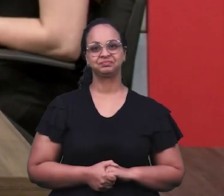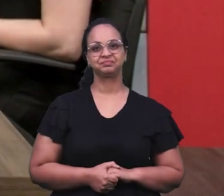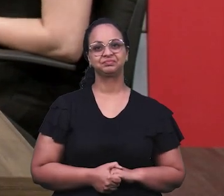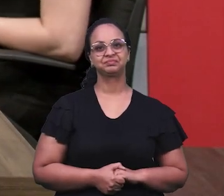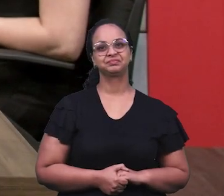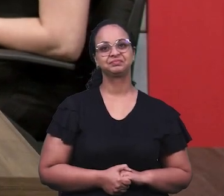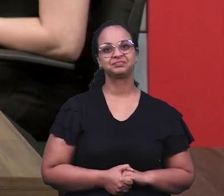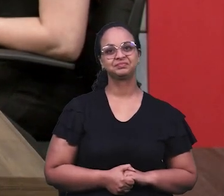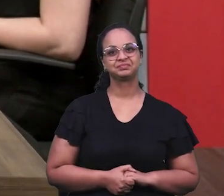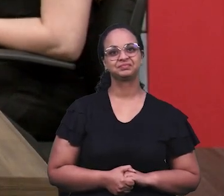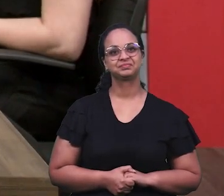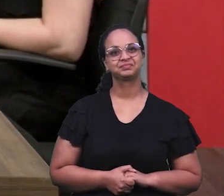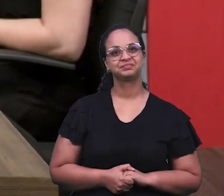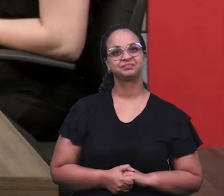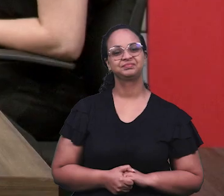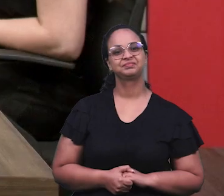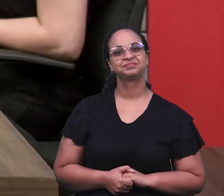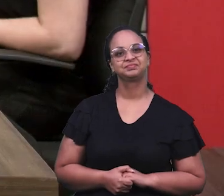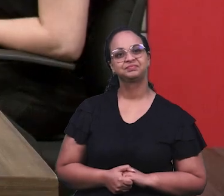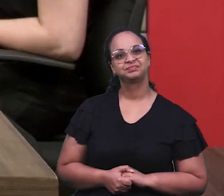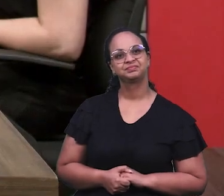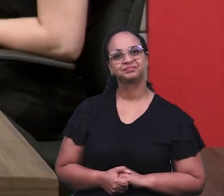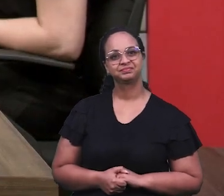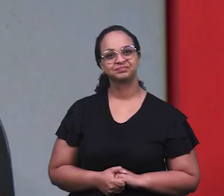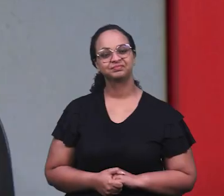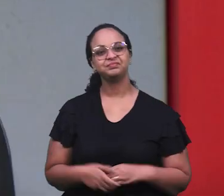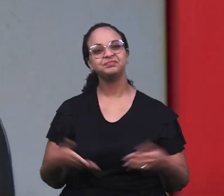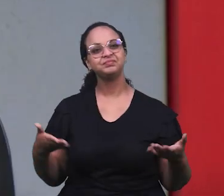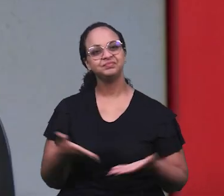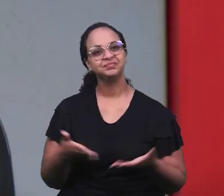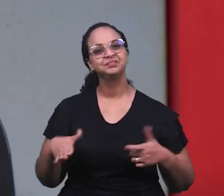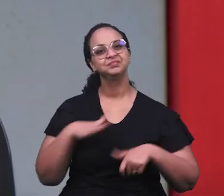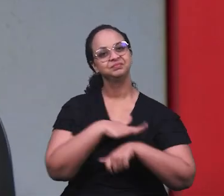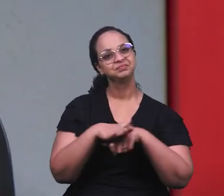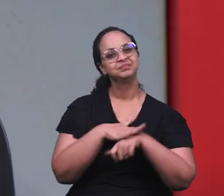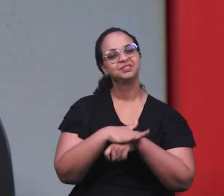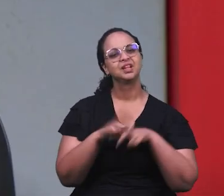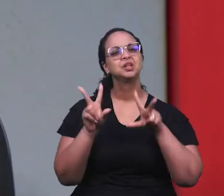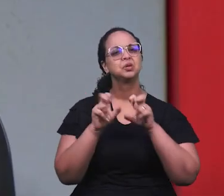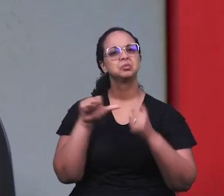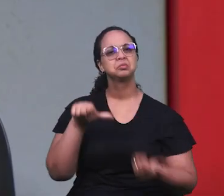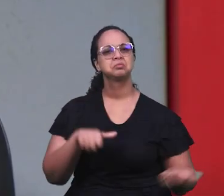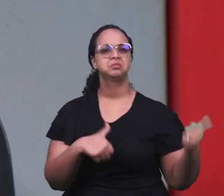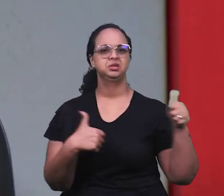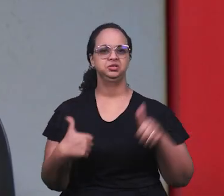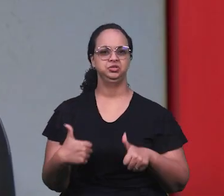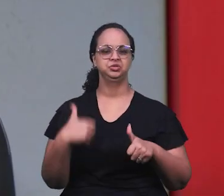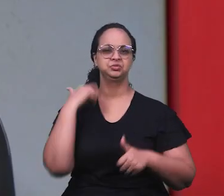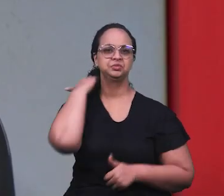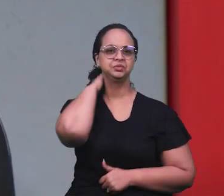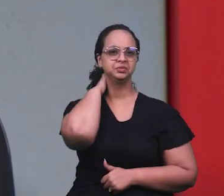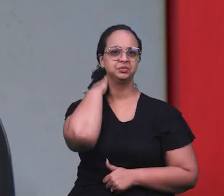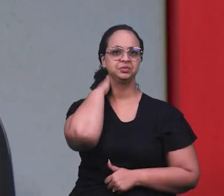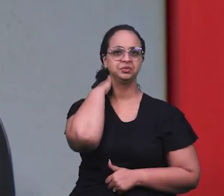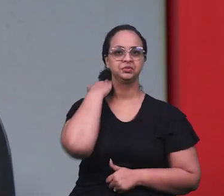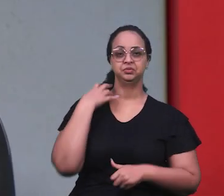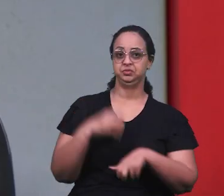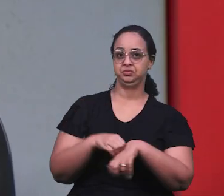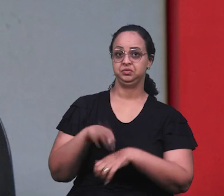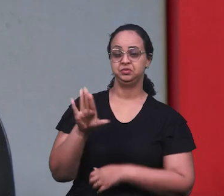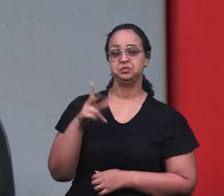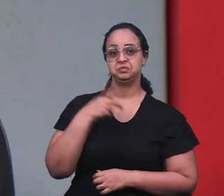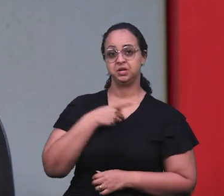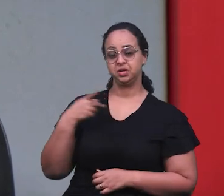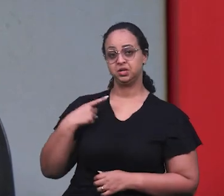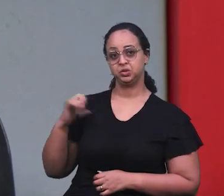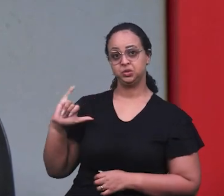Alan. Paz do Senhor, irmãos. Amém. Então, hoje nós vamos falar sobre o culto de batismo. Então, para a gente começar antes, vou direcionar a